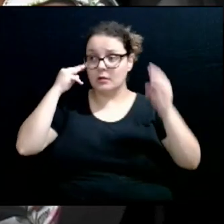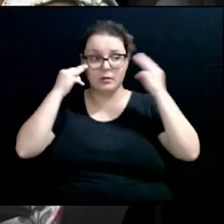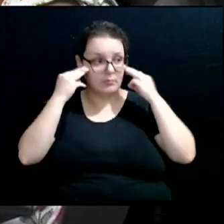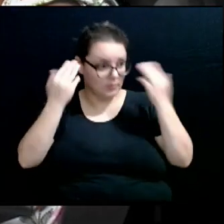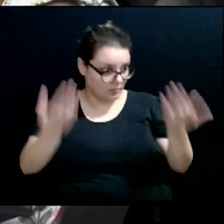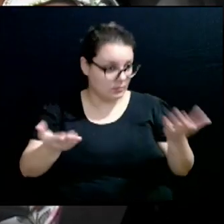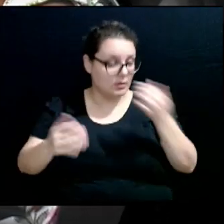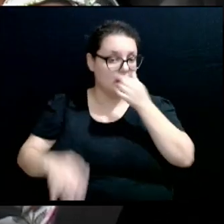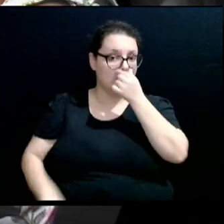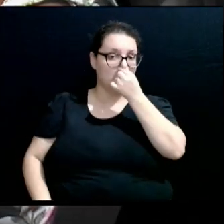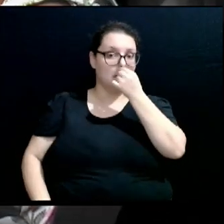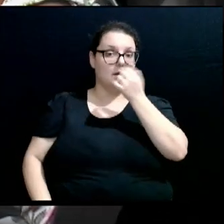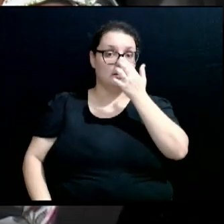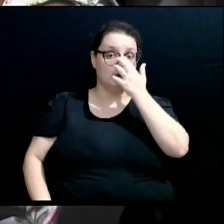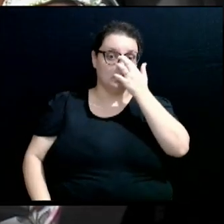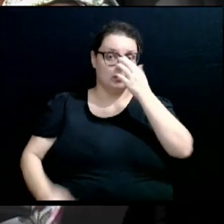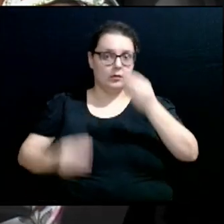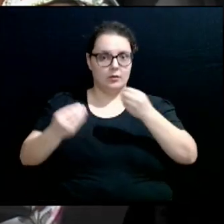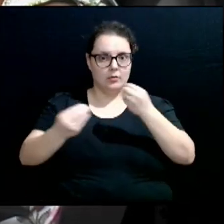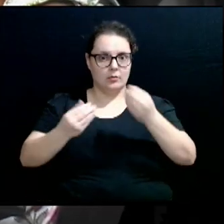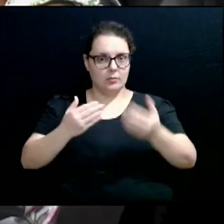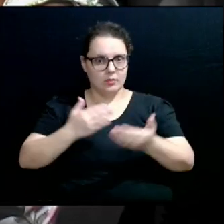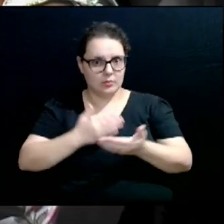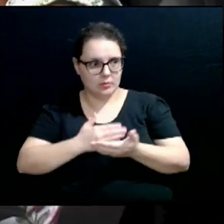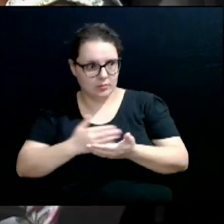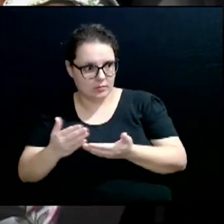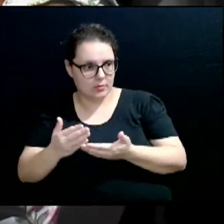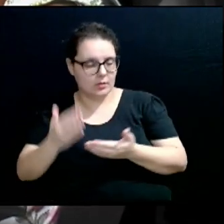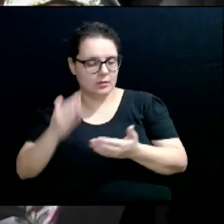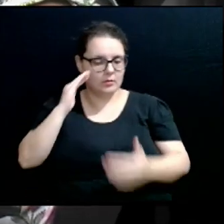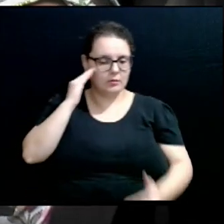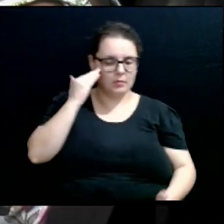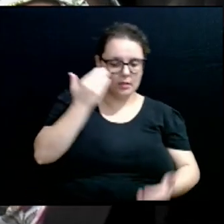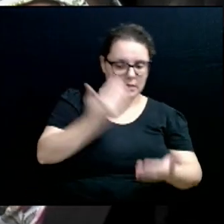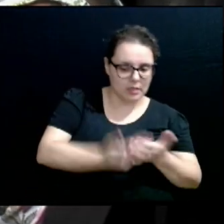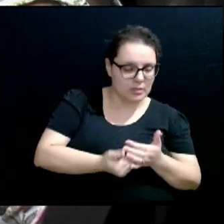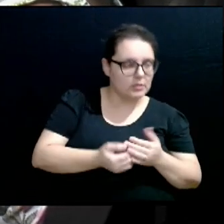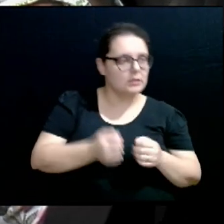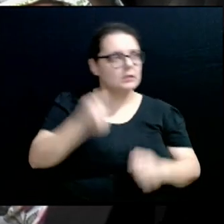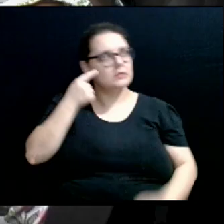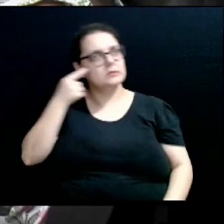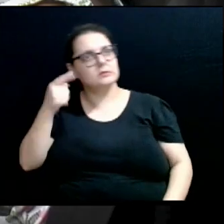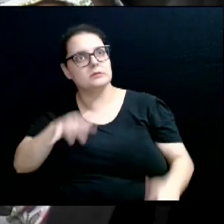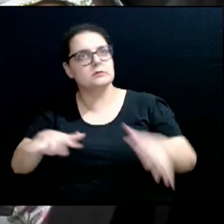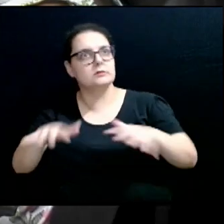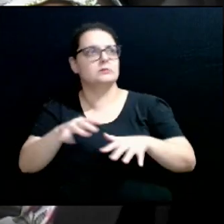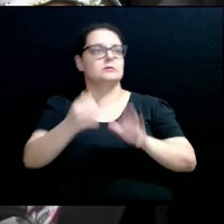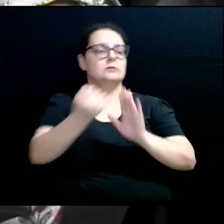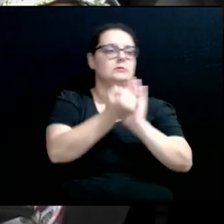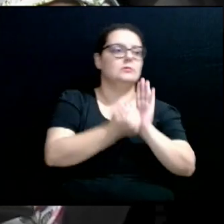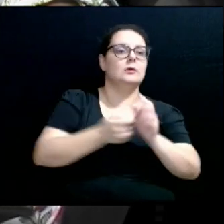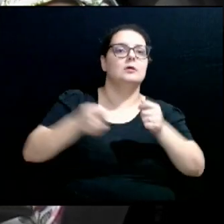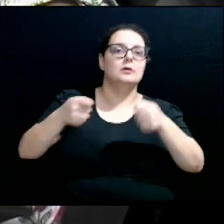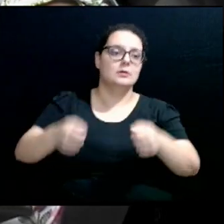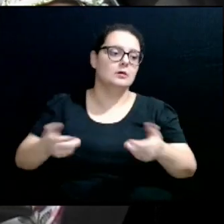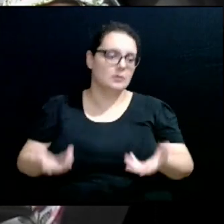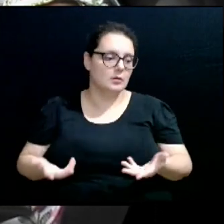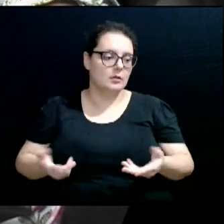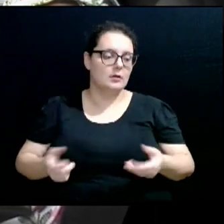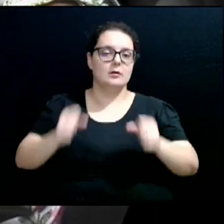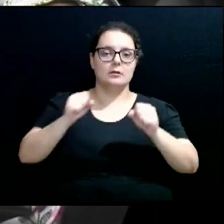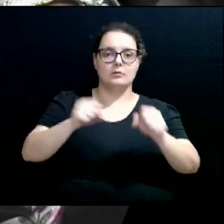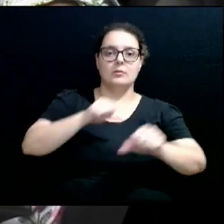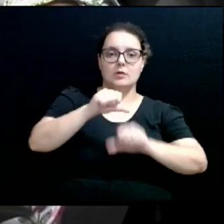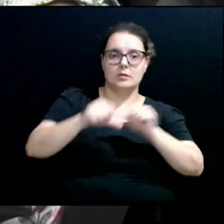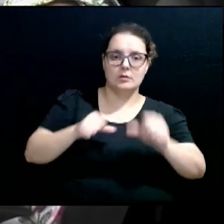vocês acreditam que essas dimensões, que são tão simbólicas, mas tão concretas ao mesmo tempo, podem transformar as